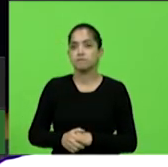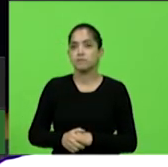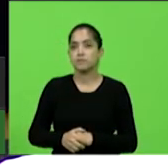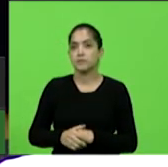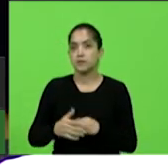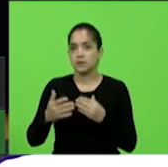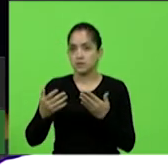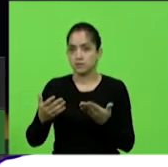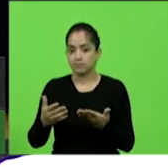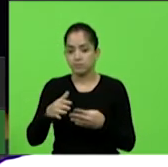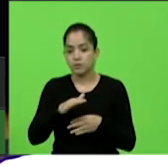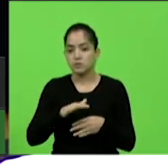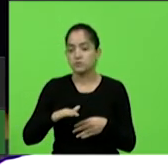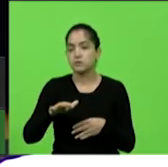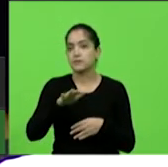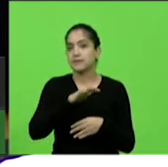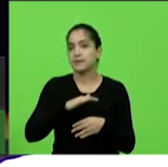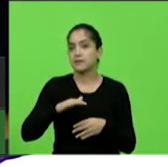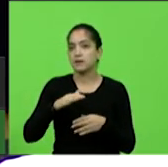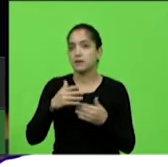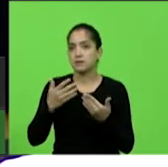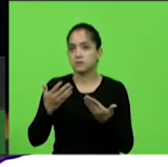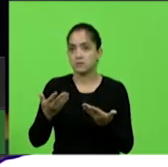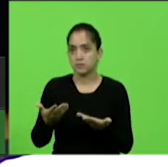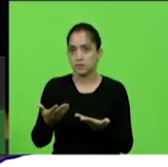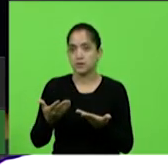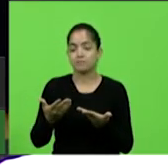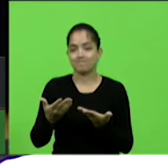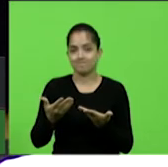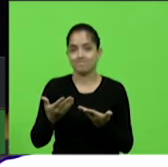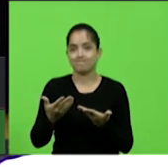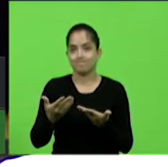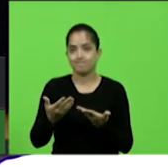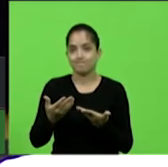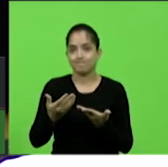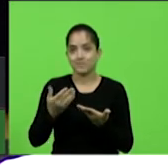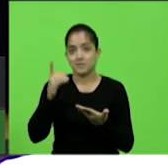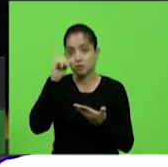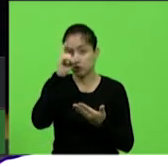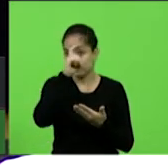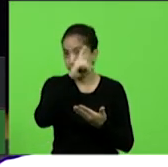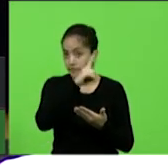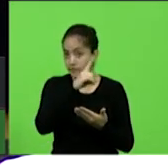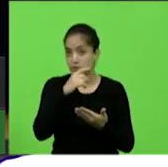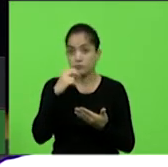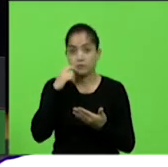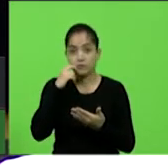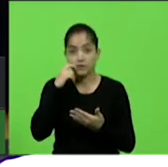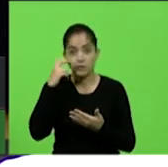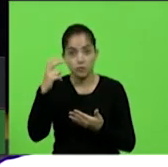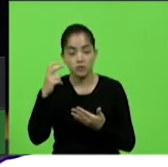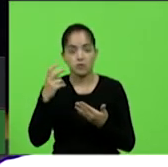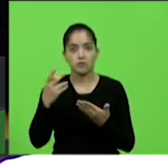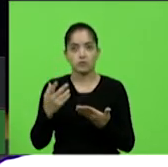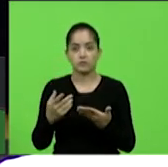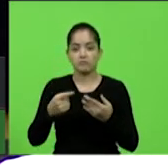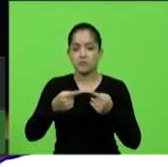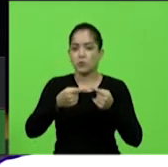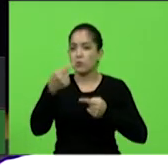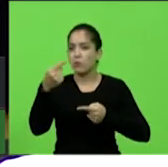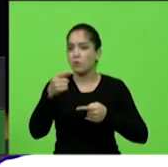Trata-se de um cenário dedicado, né, um cenário delicado, um cenário vergonhoso, que não condiz com o